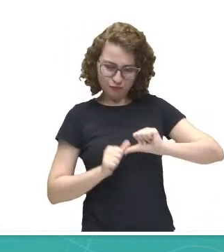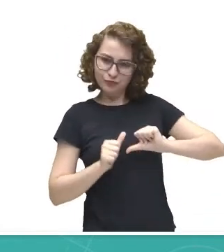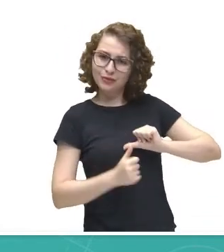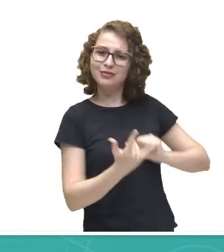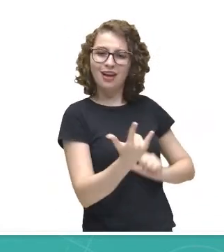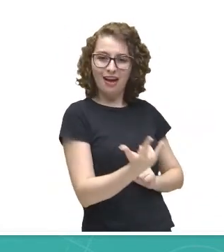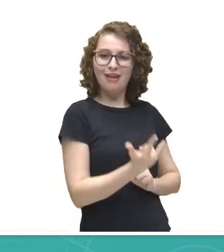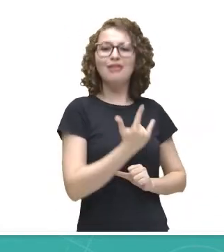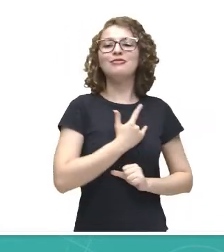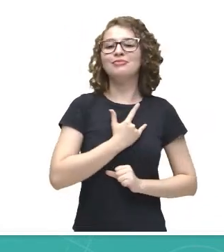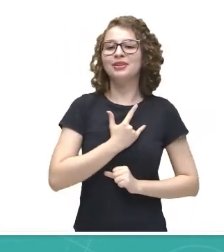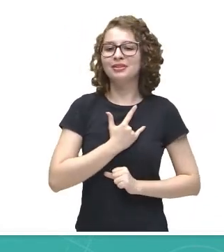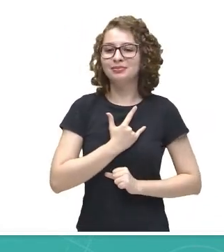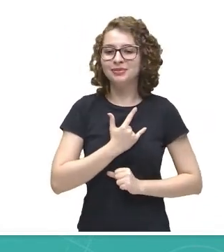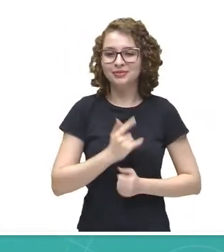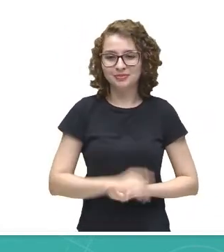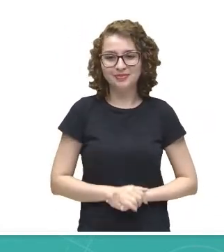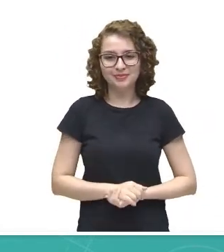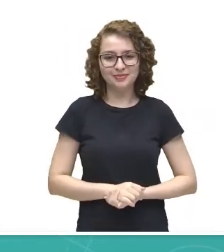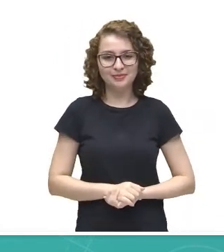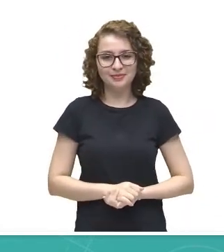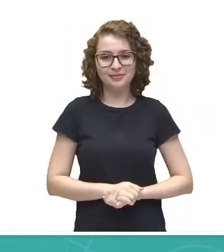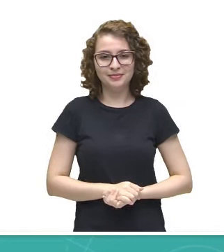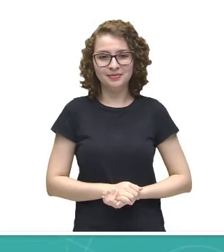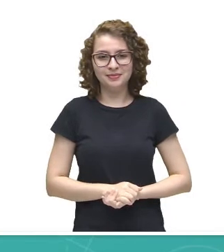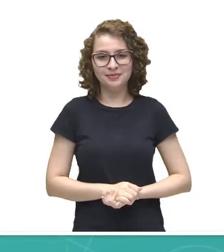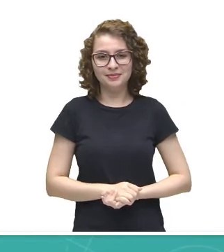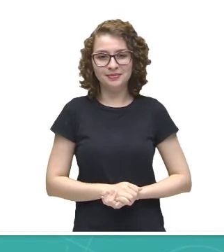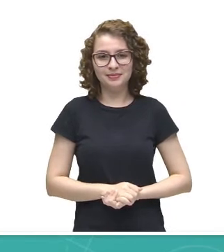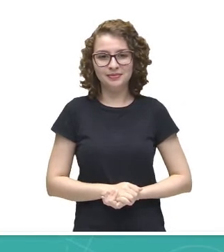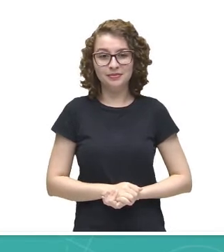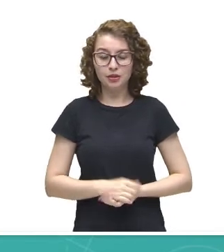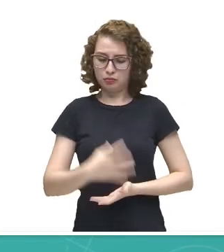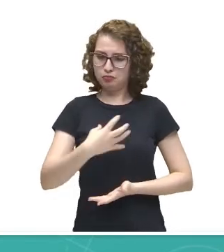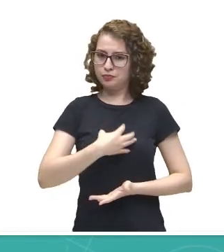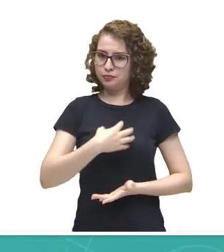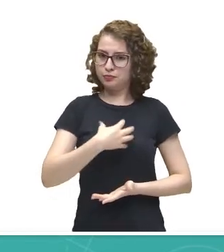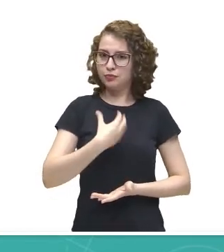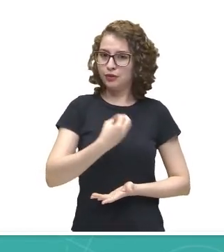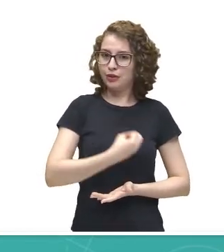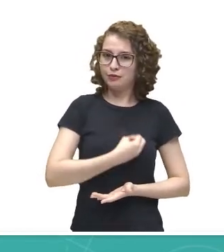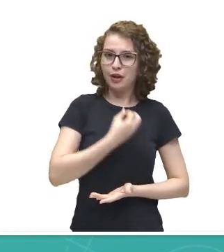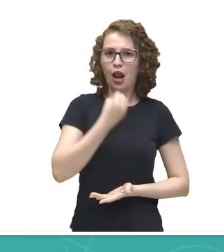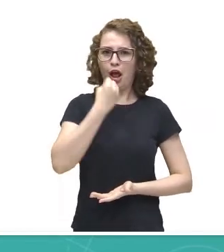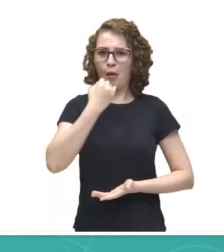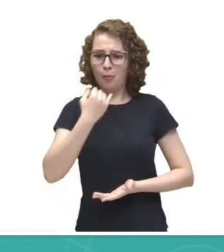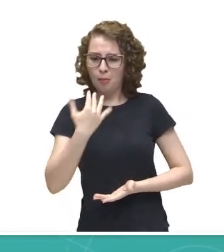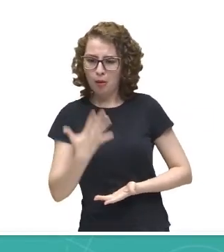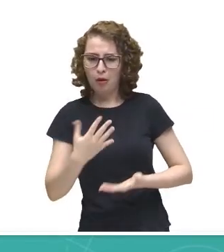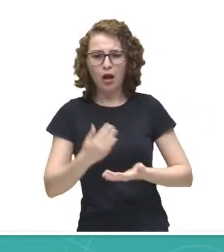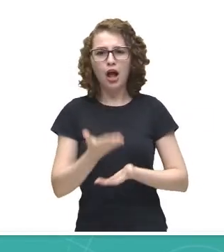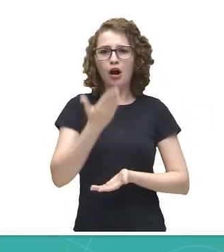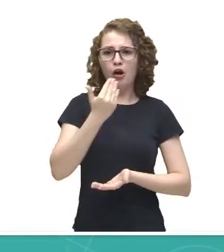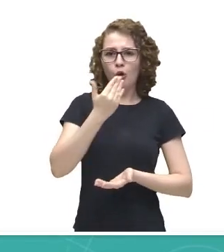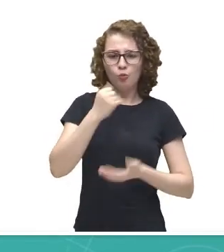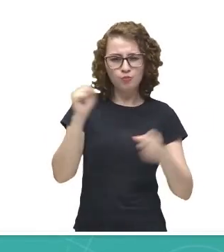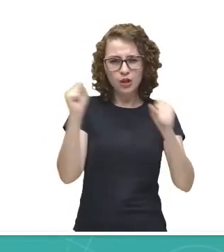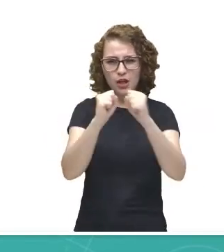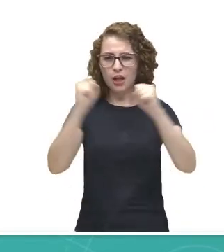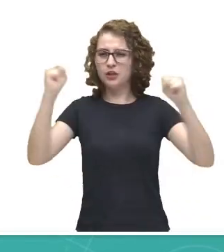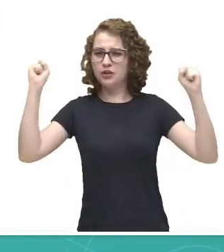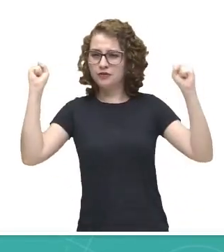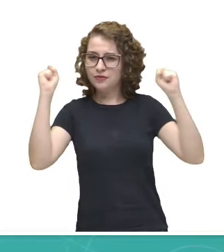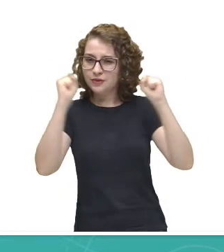acontecer, tá? E aí, quando essa pessoa tem esse estilo de vida, do bom humor, da alimentação, do